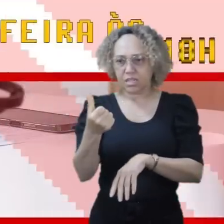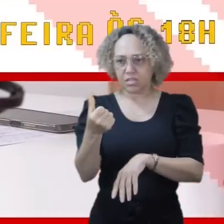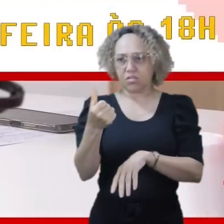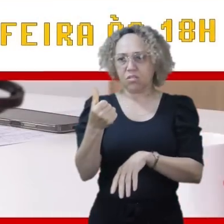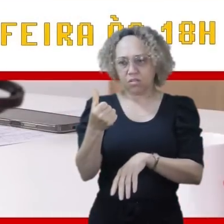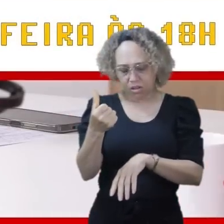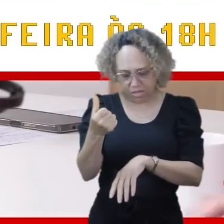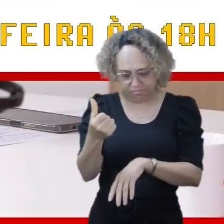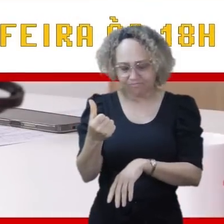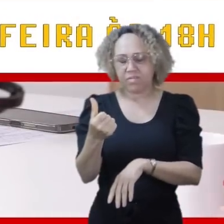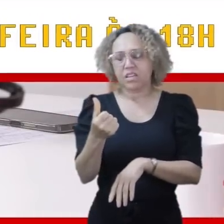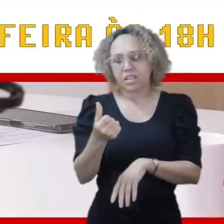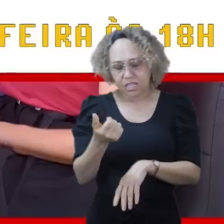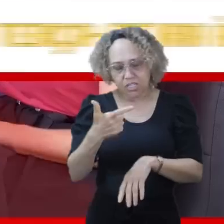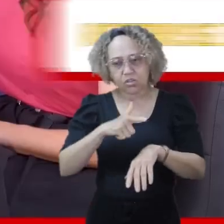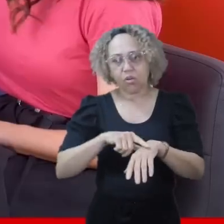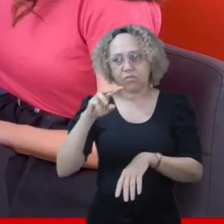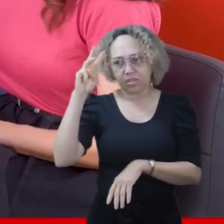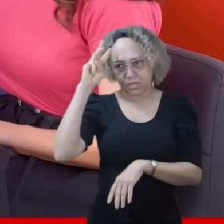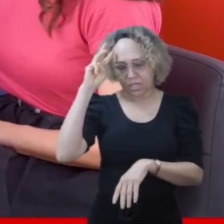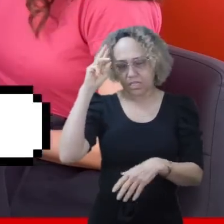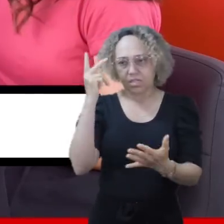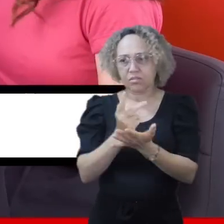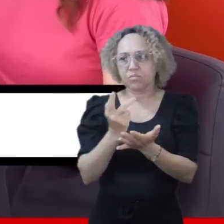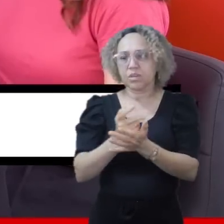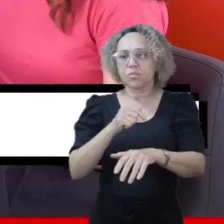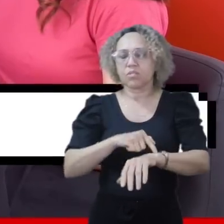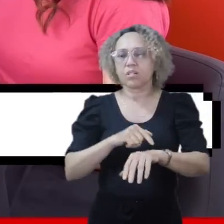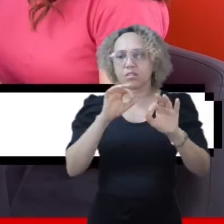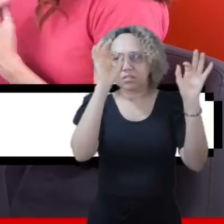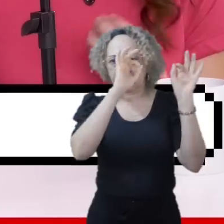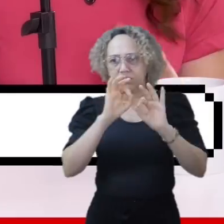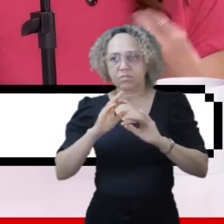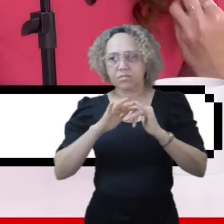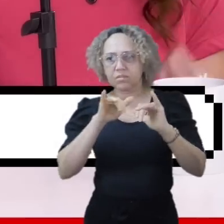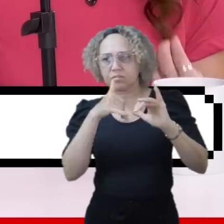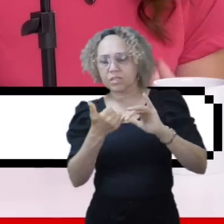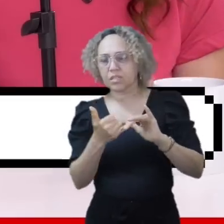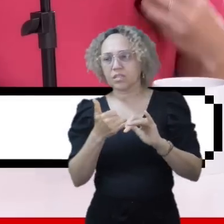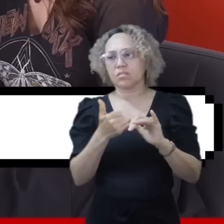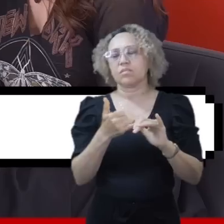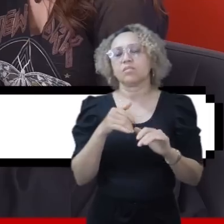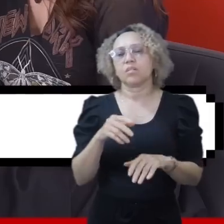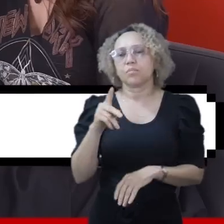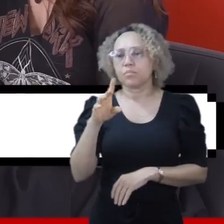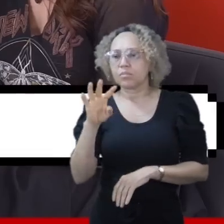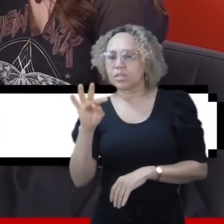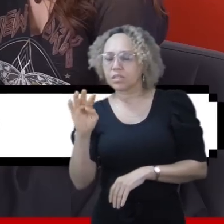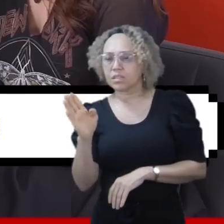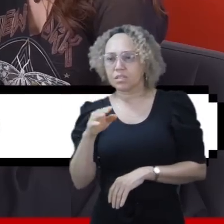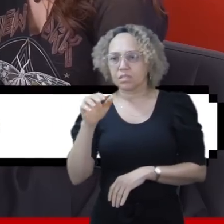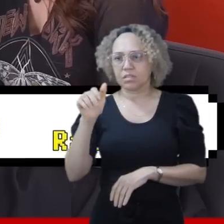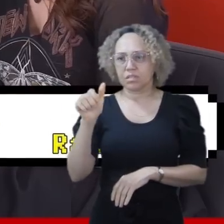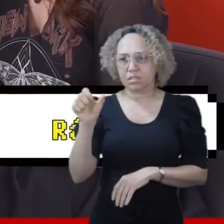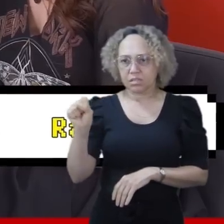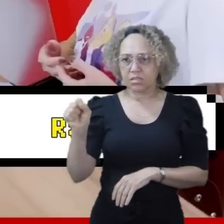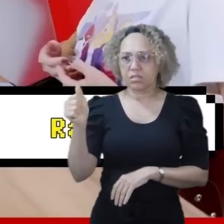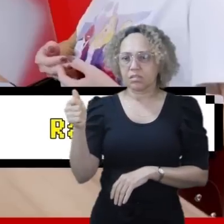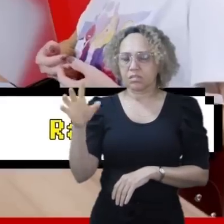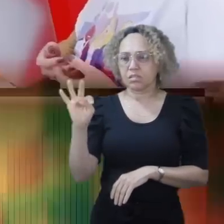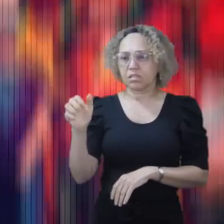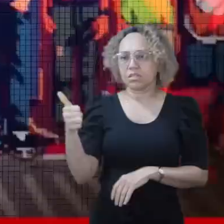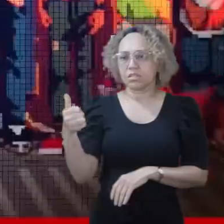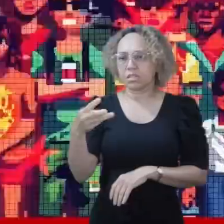às terças no mesmo horário. Assista pelo canal do PT no YouTube, PT Sat, canal 1313,